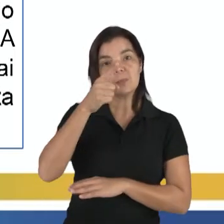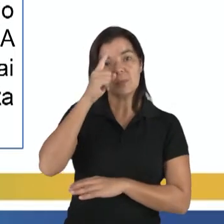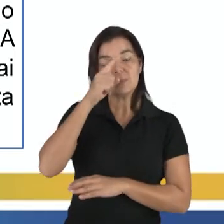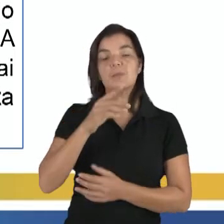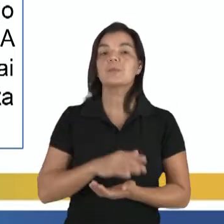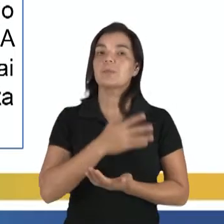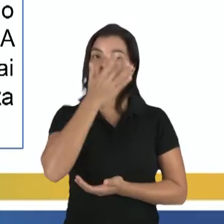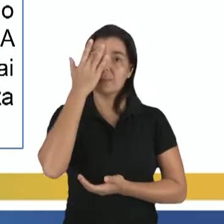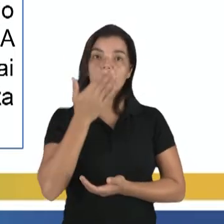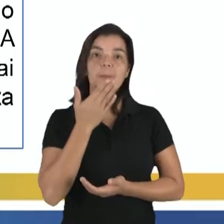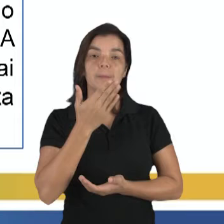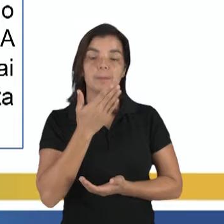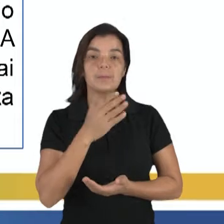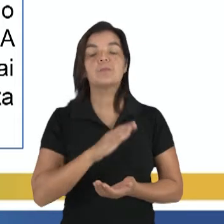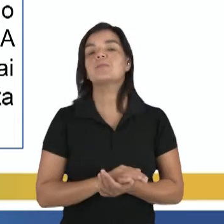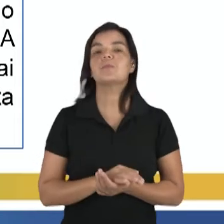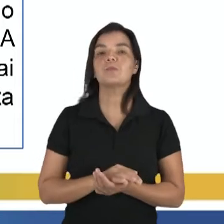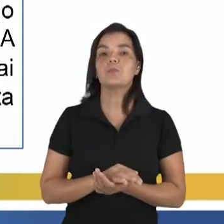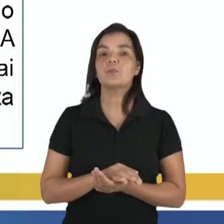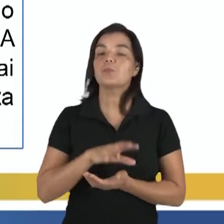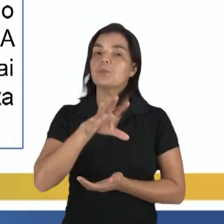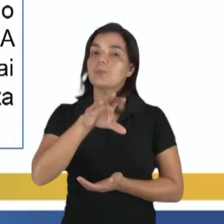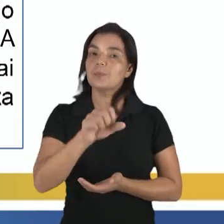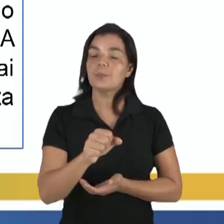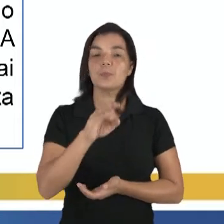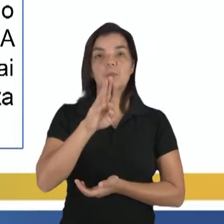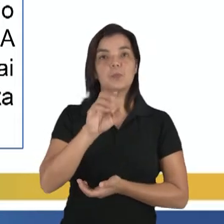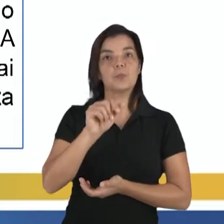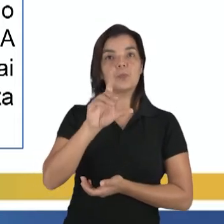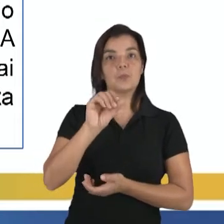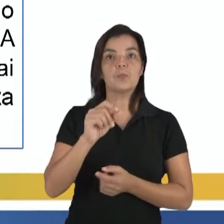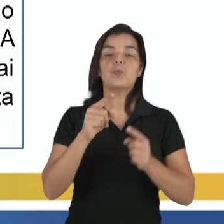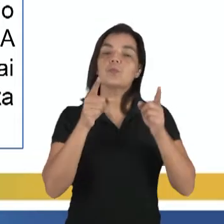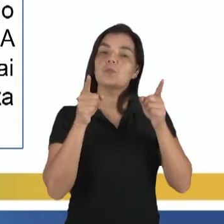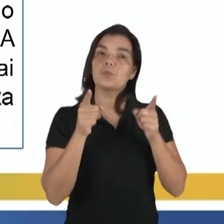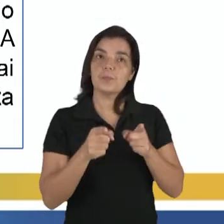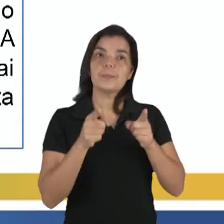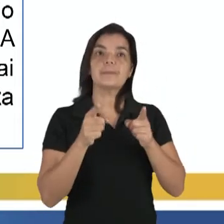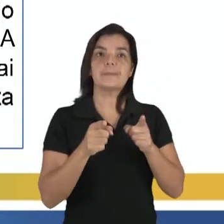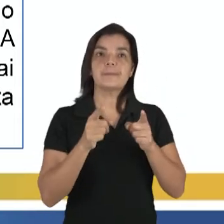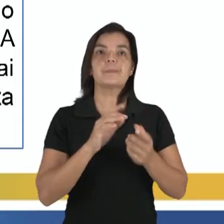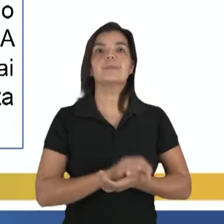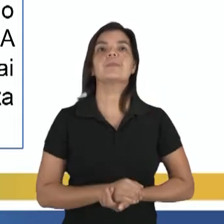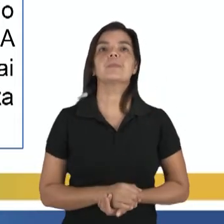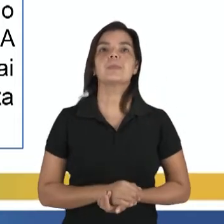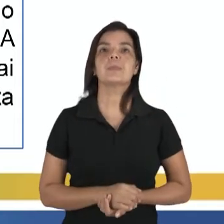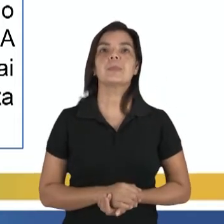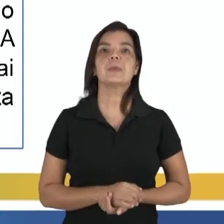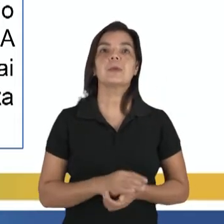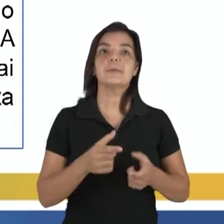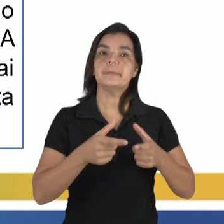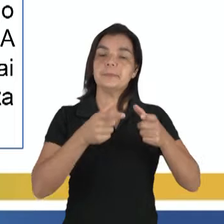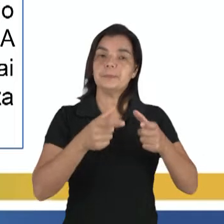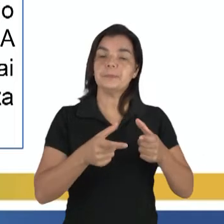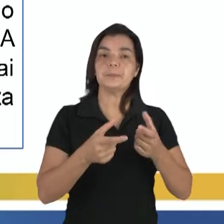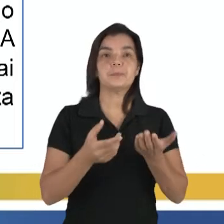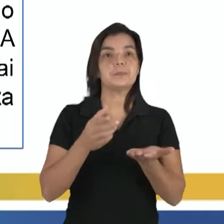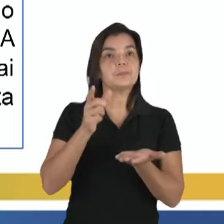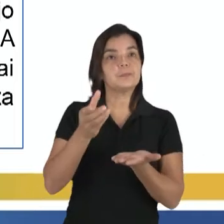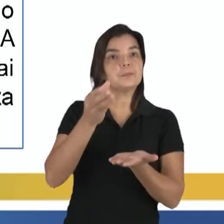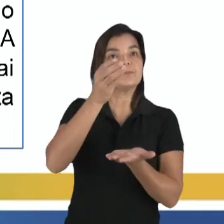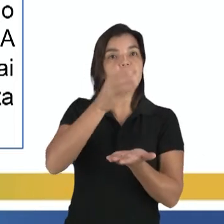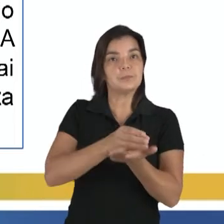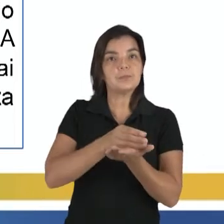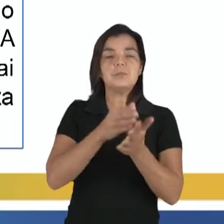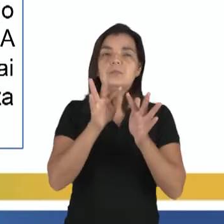ordem do freguês. O homem atrás do balcão apanha a porção do bolo com a mão, larga-o no